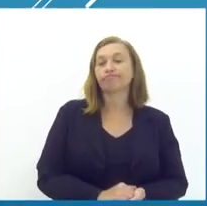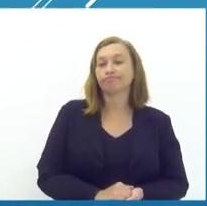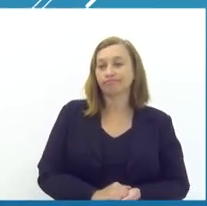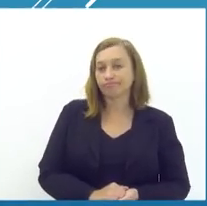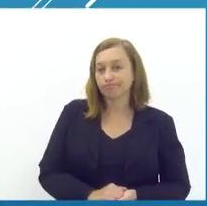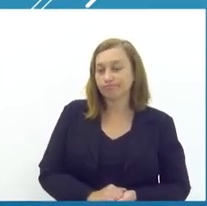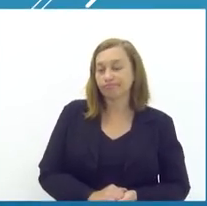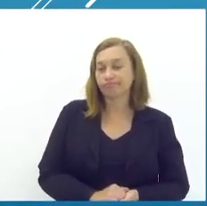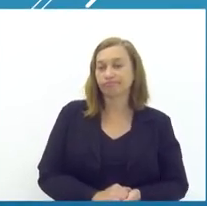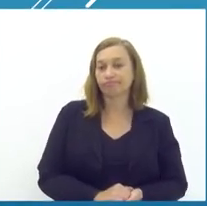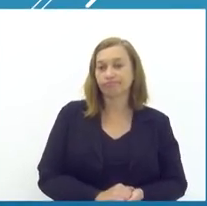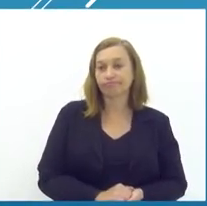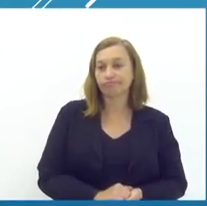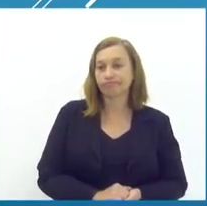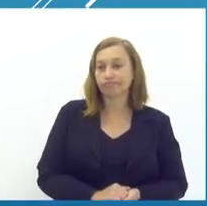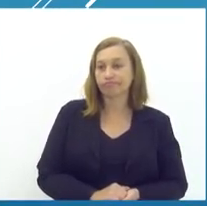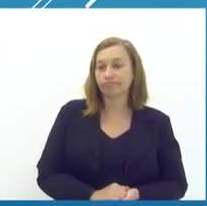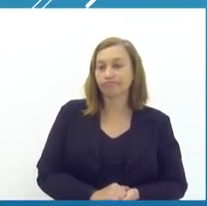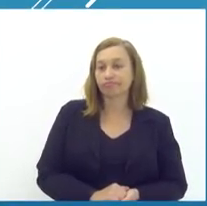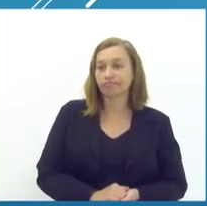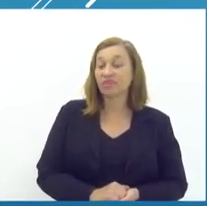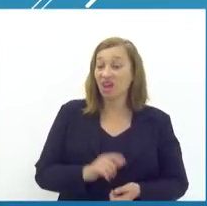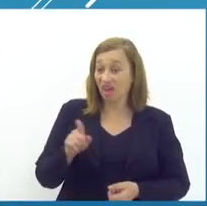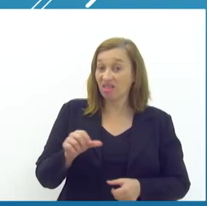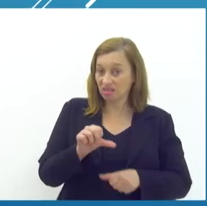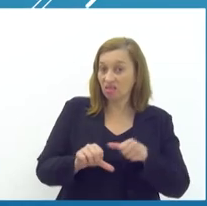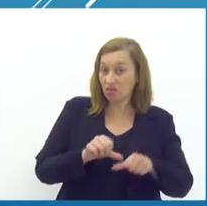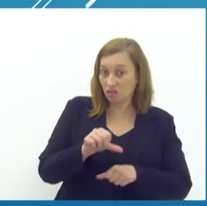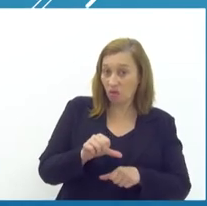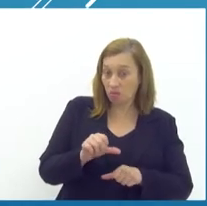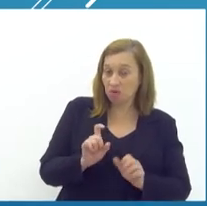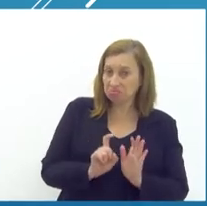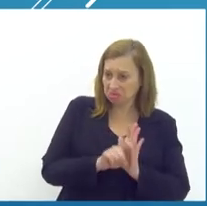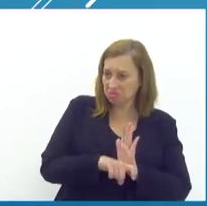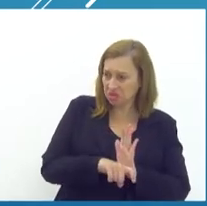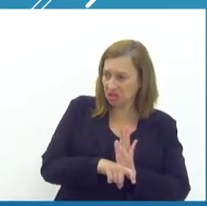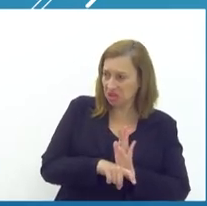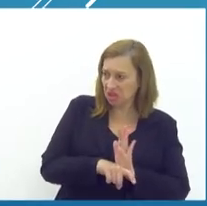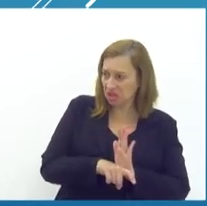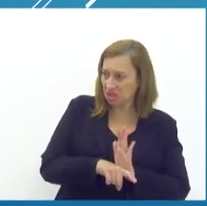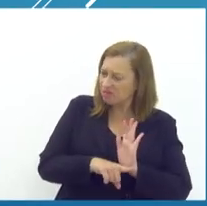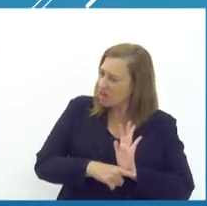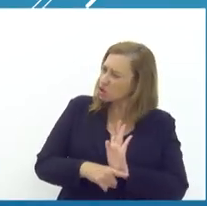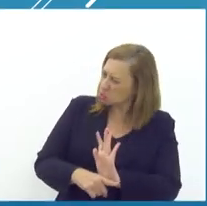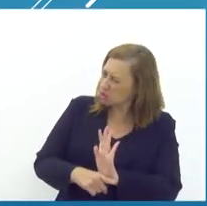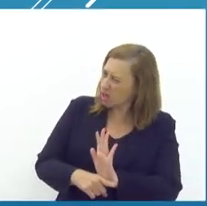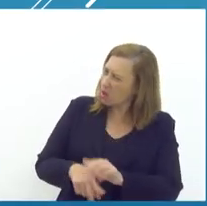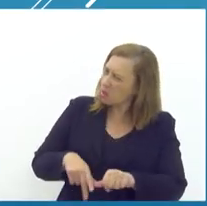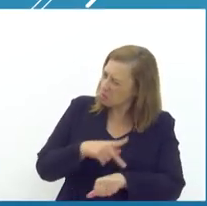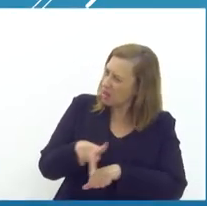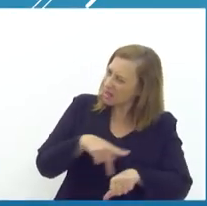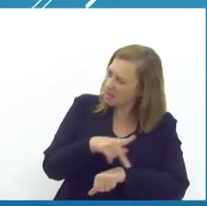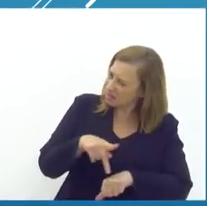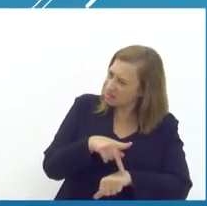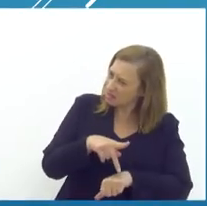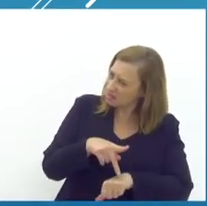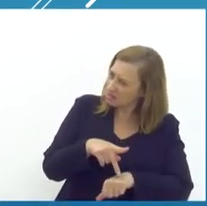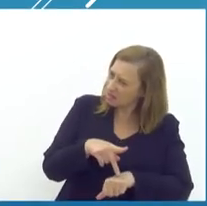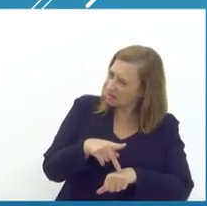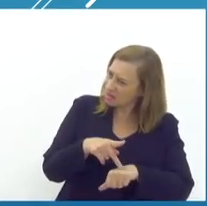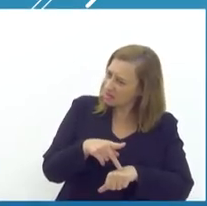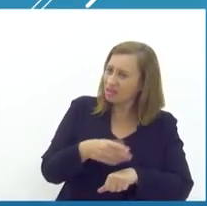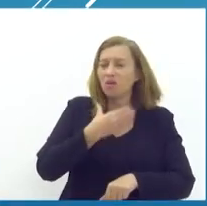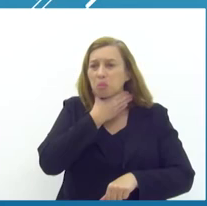geral essa é a nossa reforma é a reforma que vai tirar o país esse Abismo social econômico